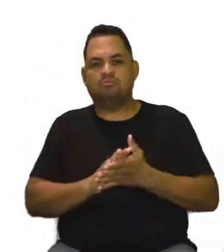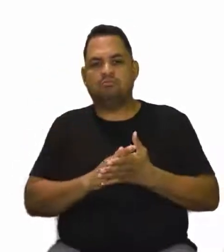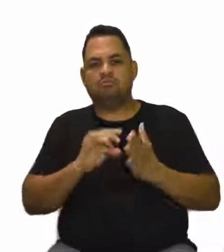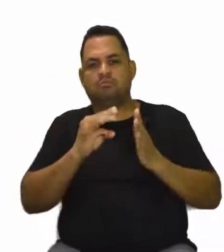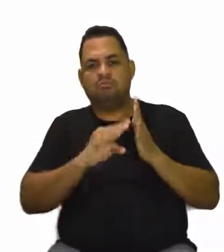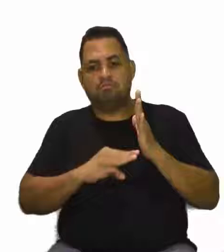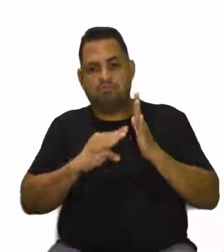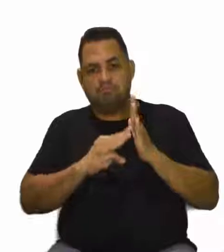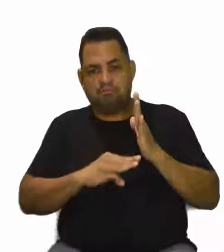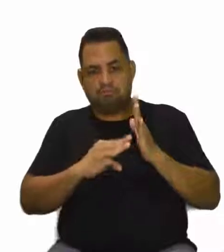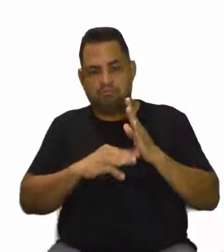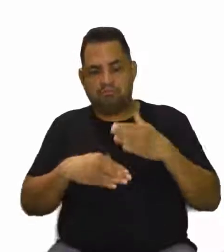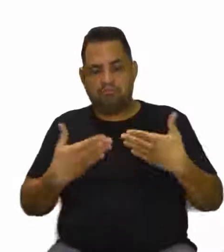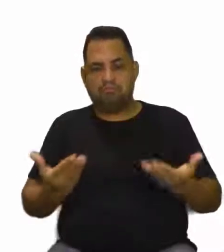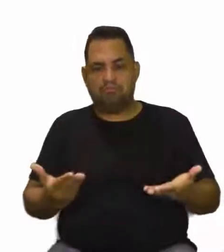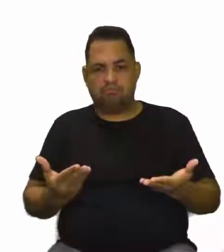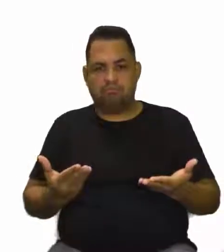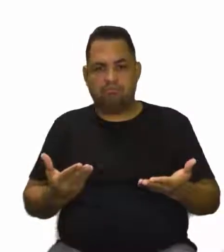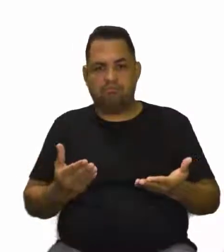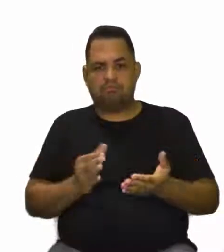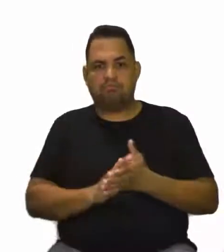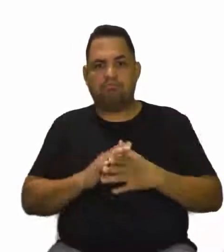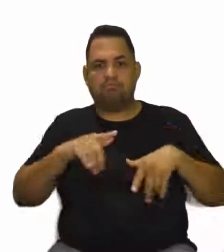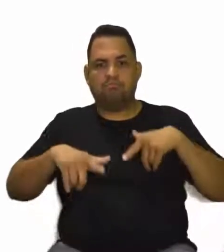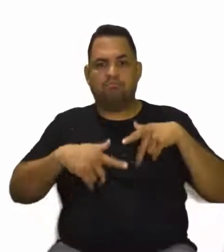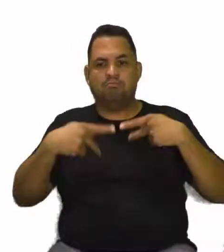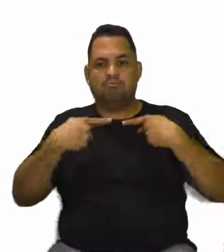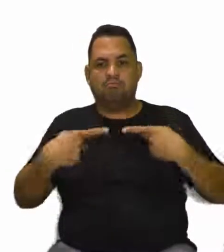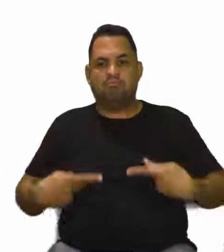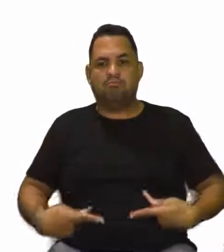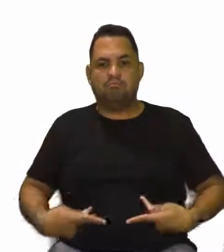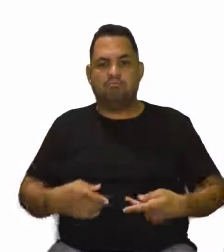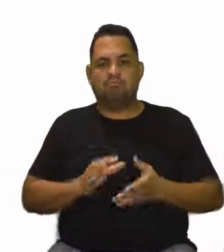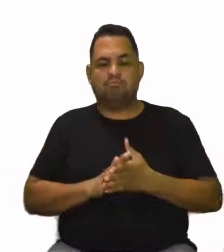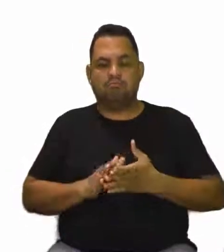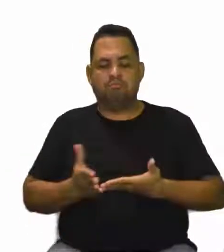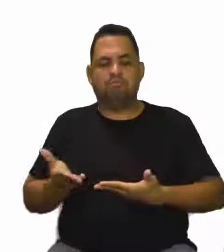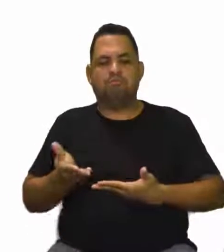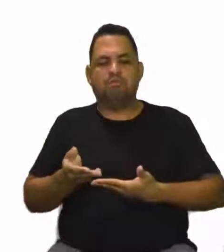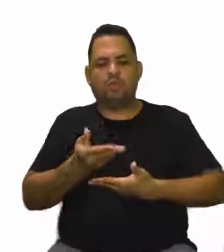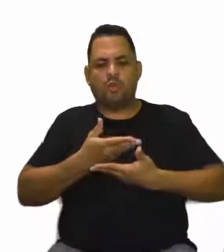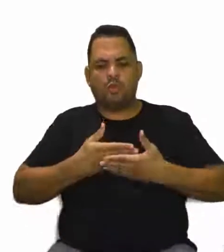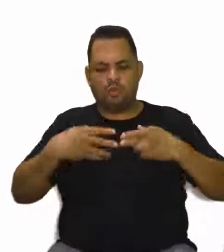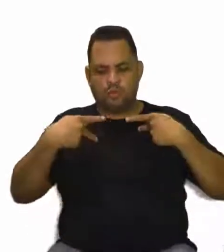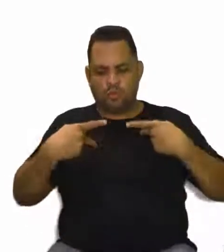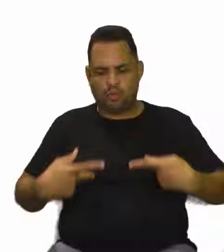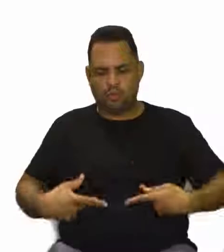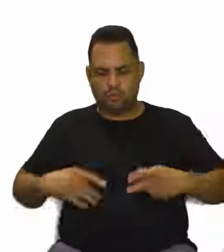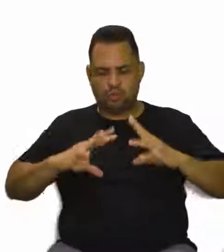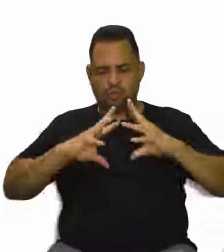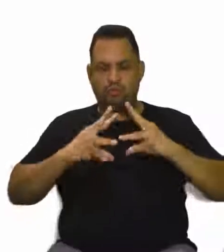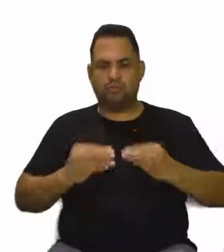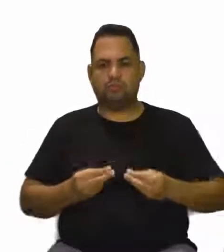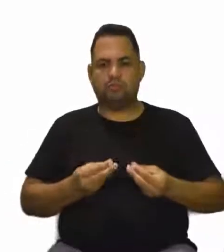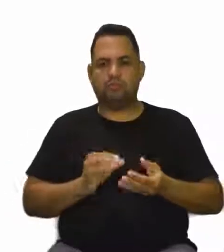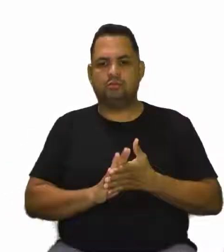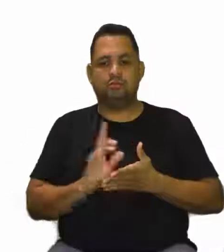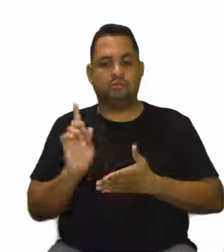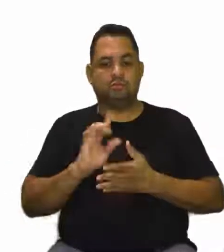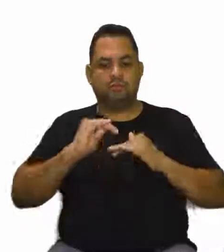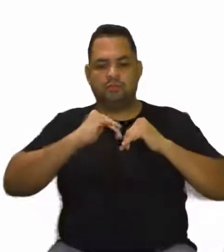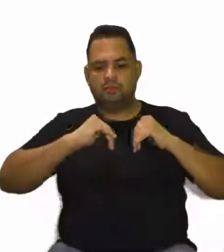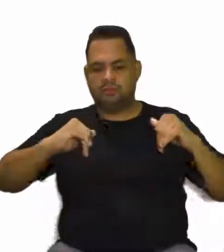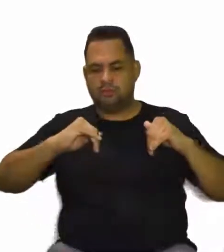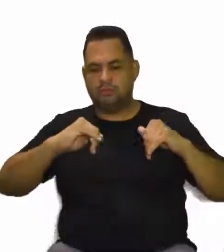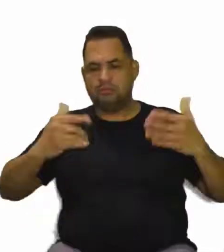método, anota aí, método. Ele trabalha o corpo de maneira integrada. Ele não trabalha isolado,